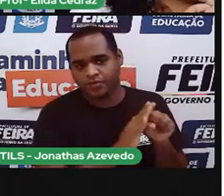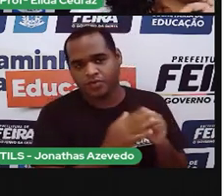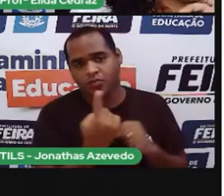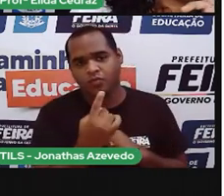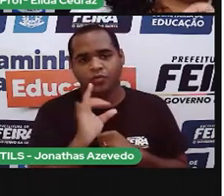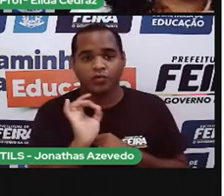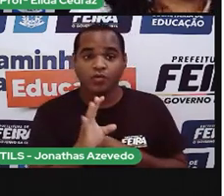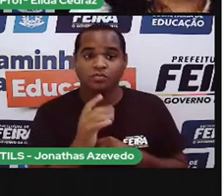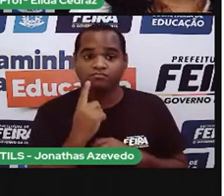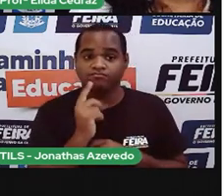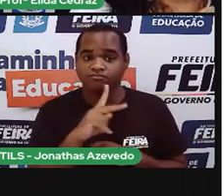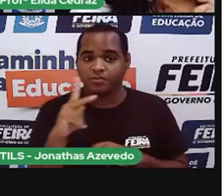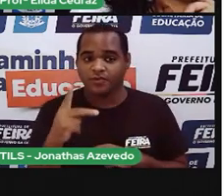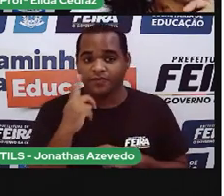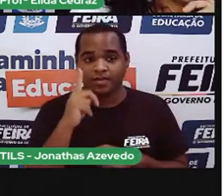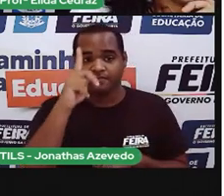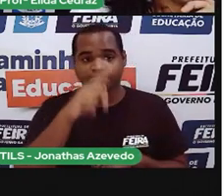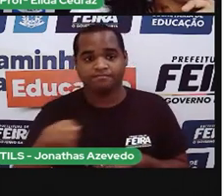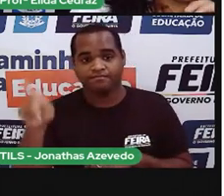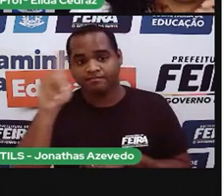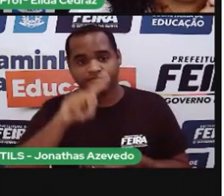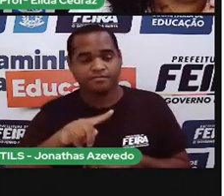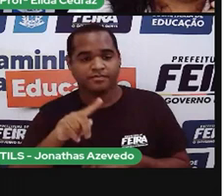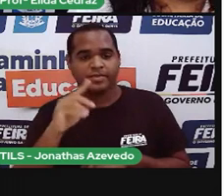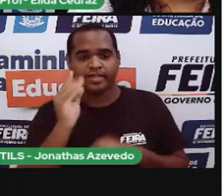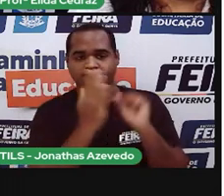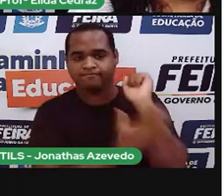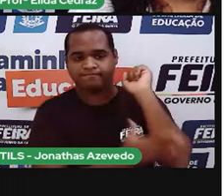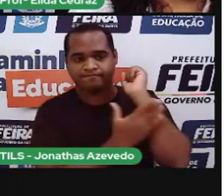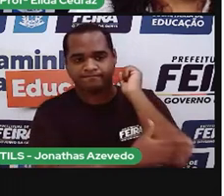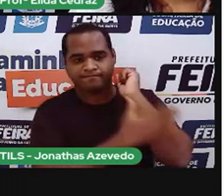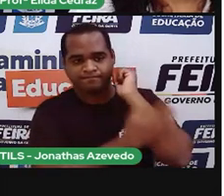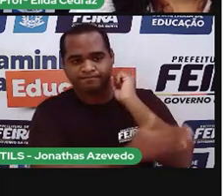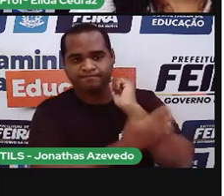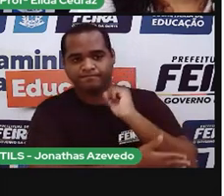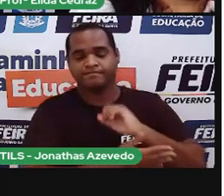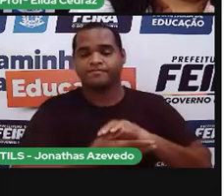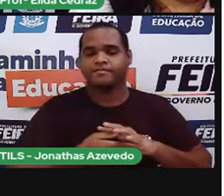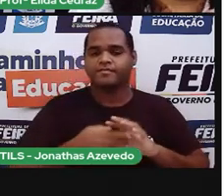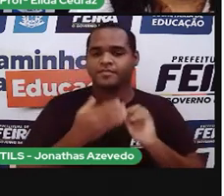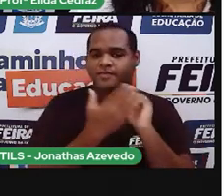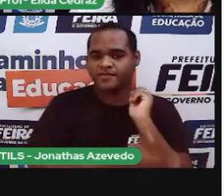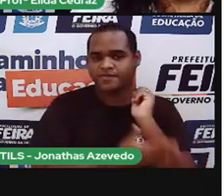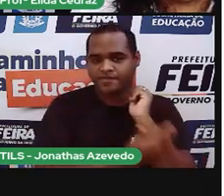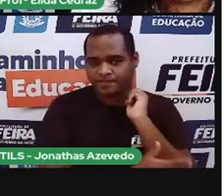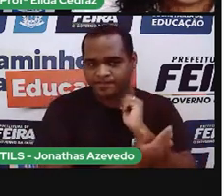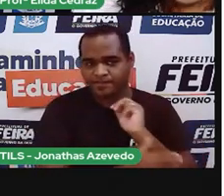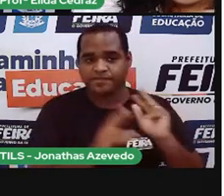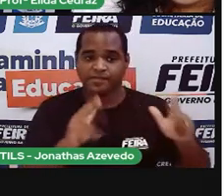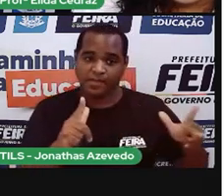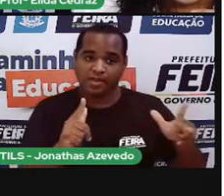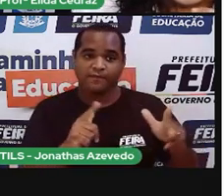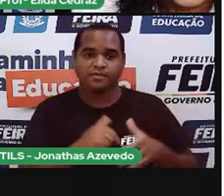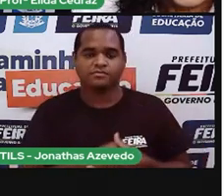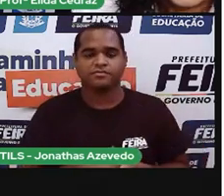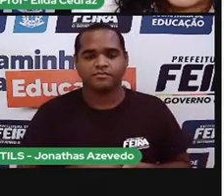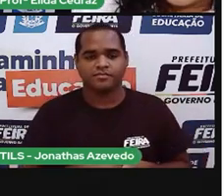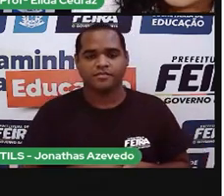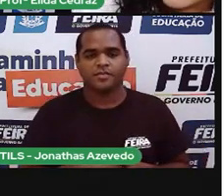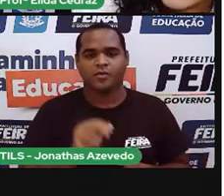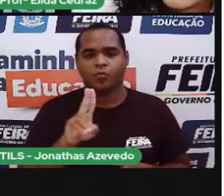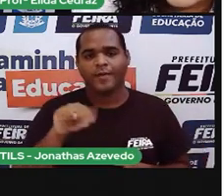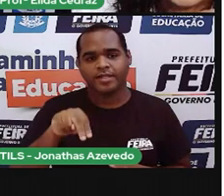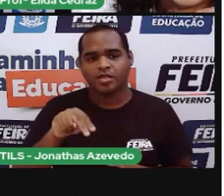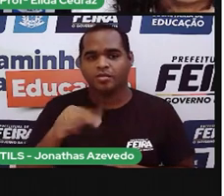Pró circulou o abacaxi. O abacaxi pérola graúdo, ali tem o N.